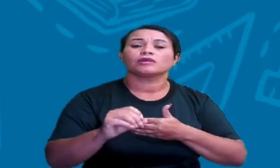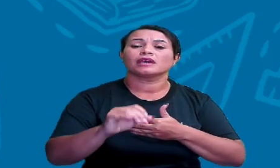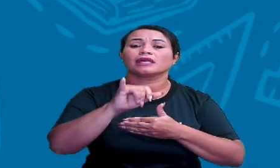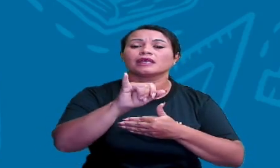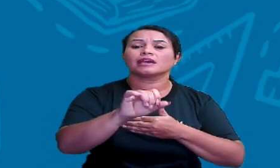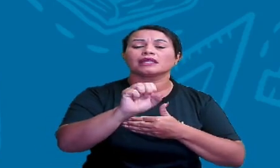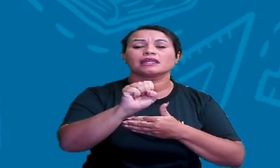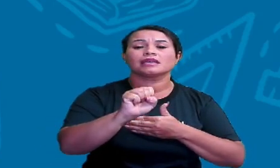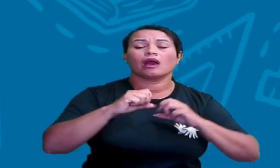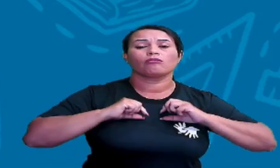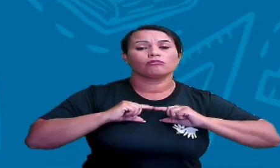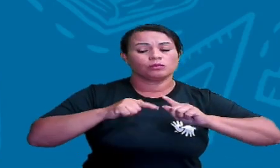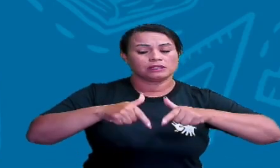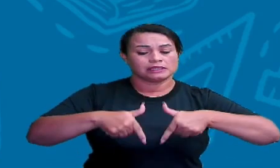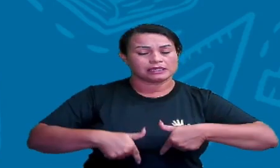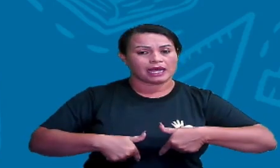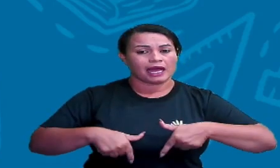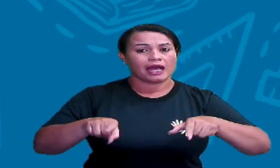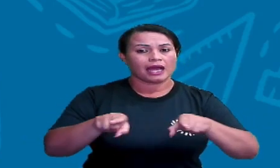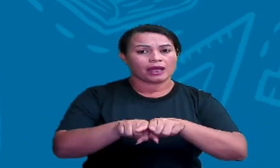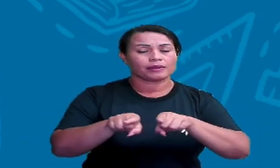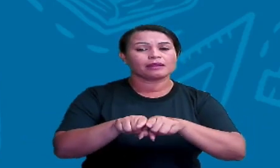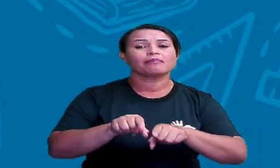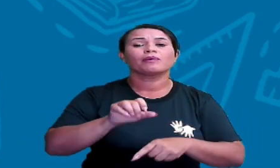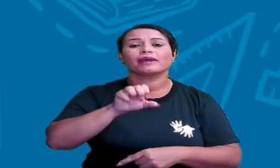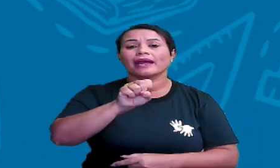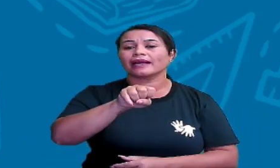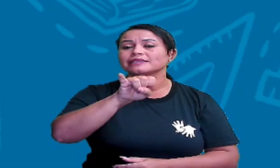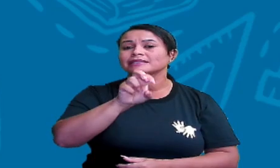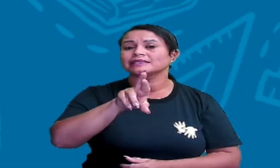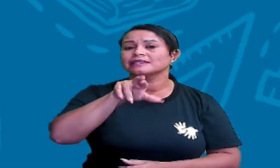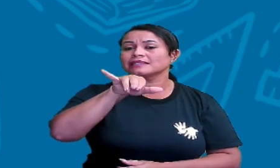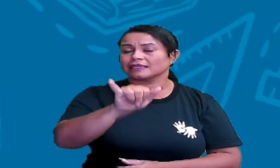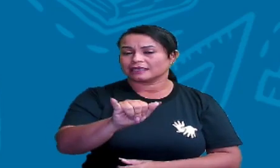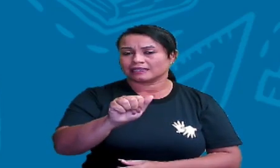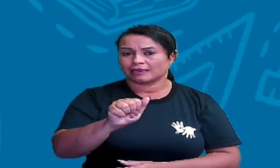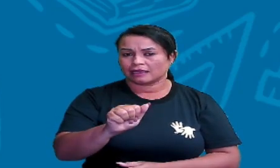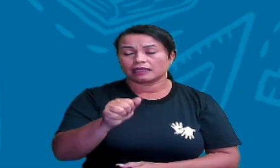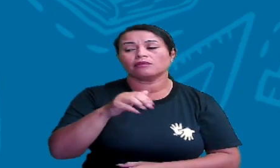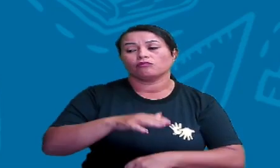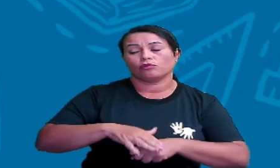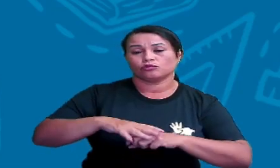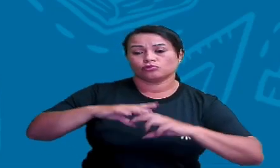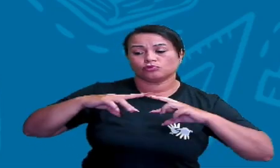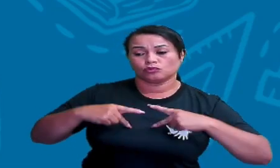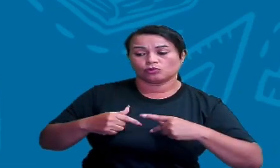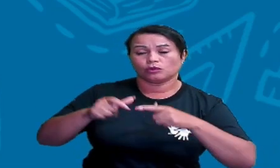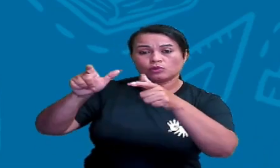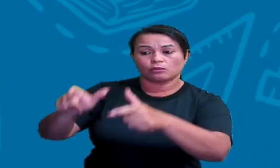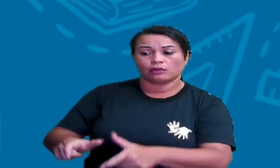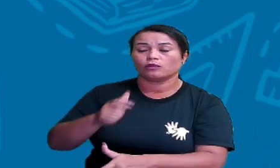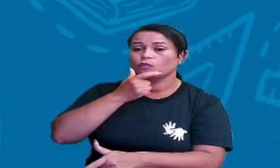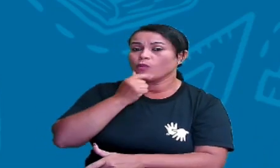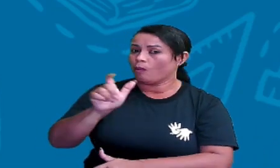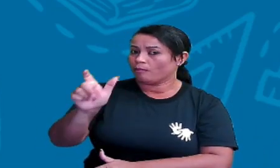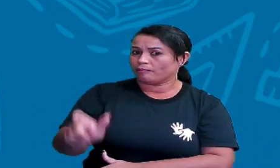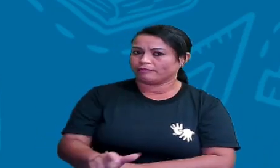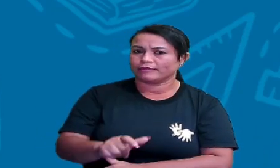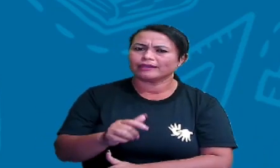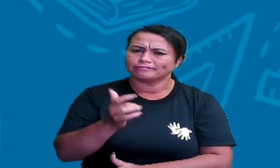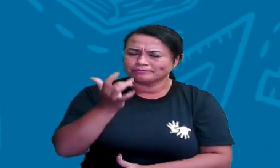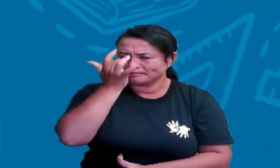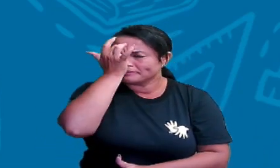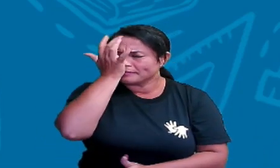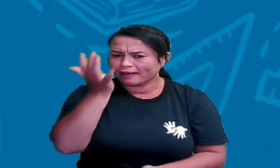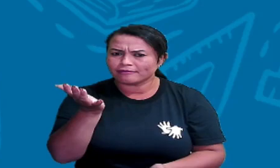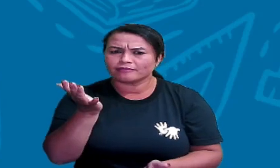limite artificial, ou seja, um limite que foi construído pelo homem, tá bom, gente? Então, bem